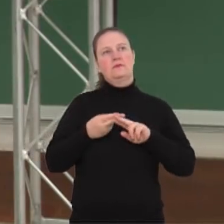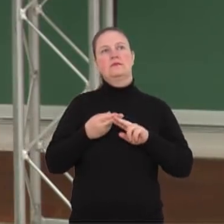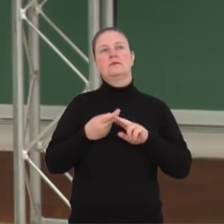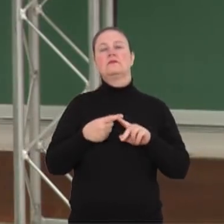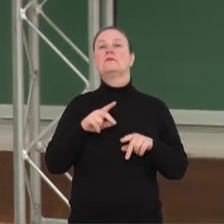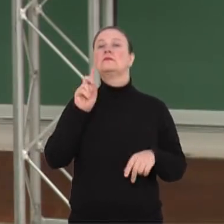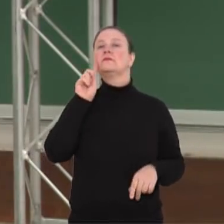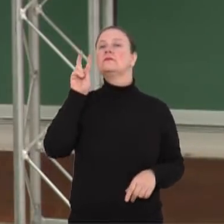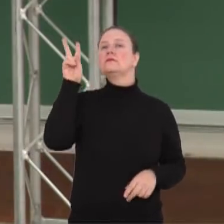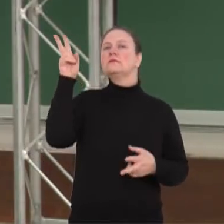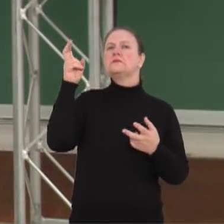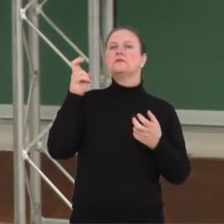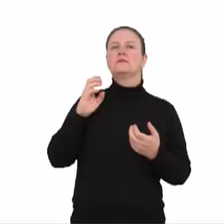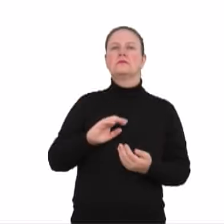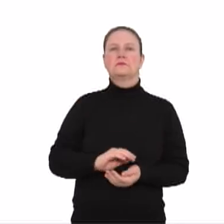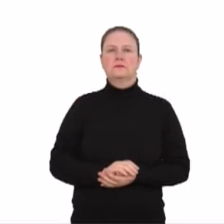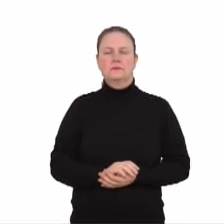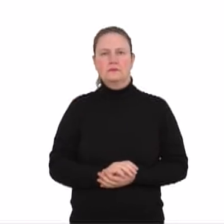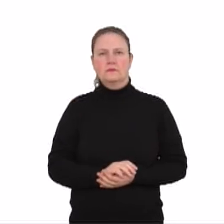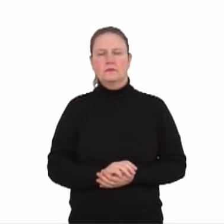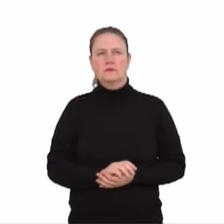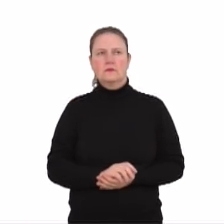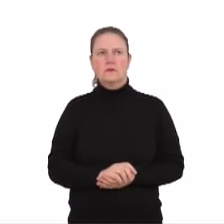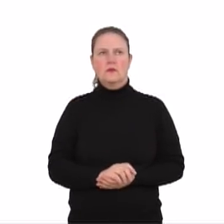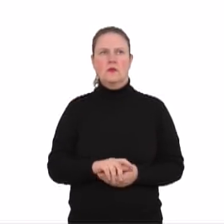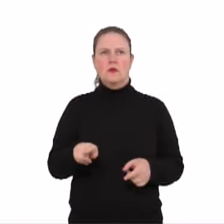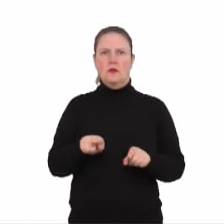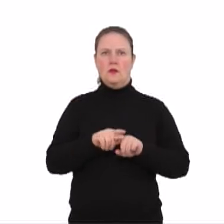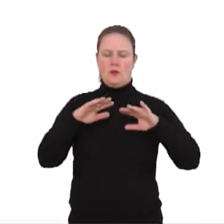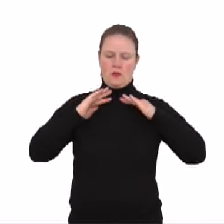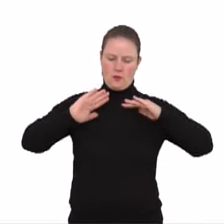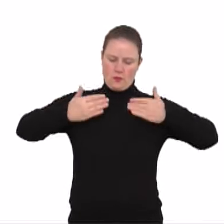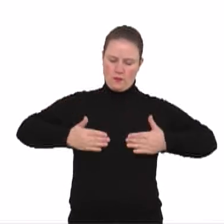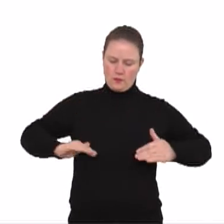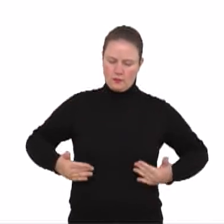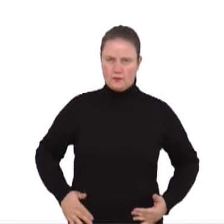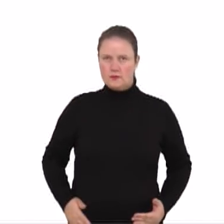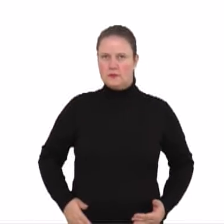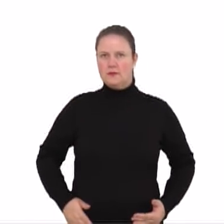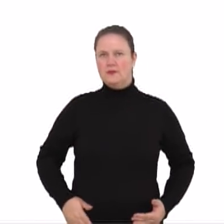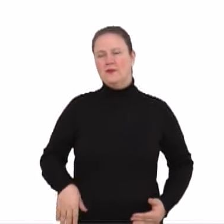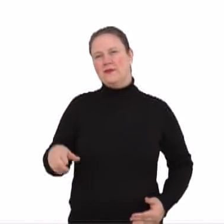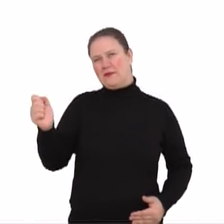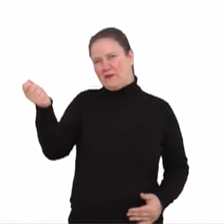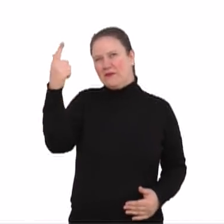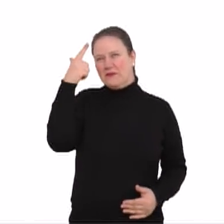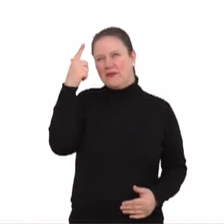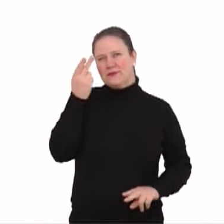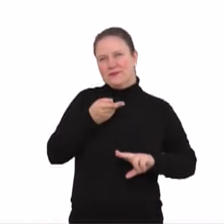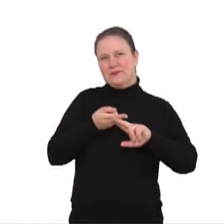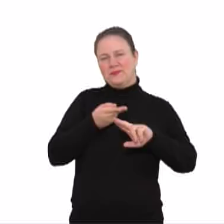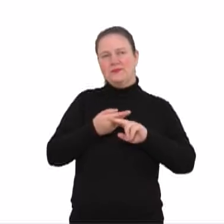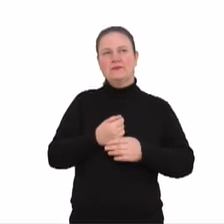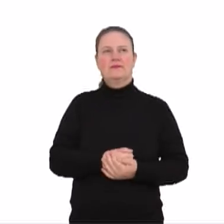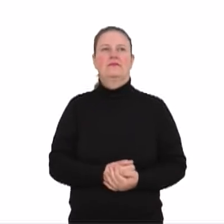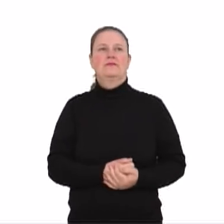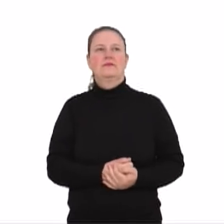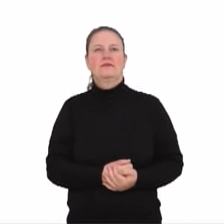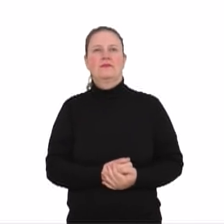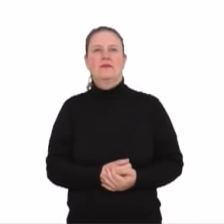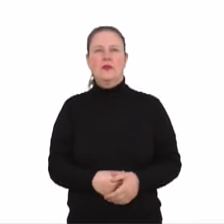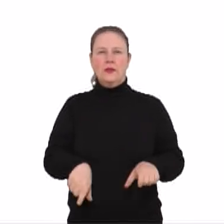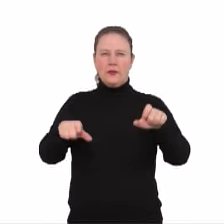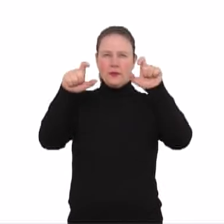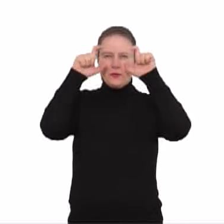Summer dresses, o que será que é isso? São os nossos vestidos, vestidinho de verão. E o sunglass são